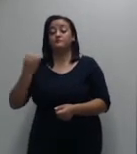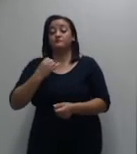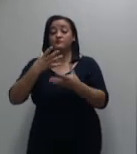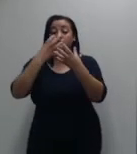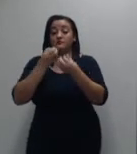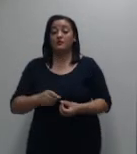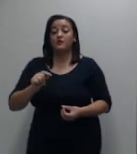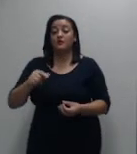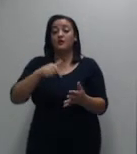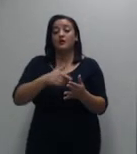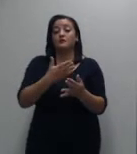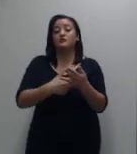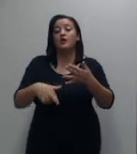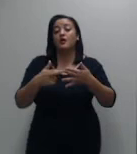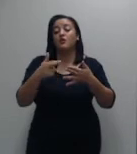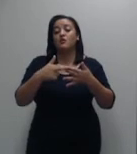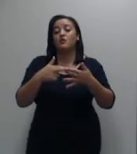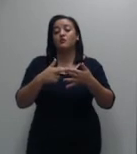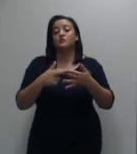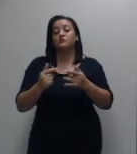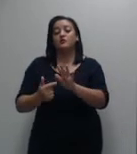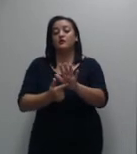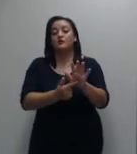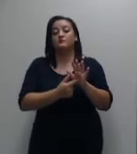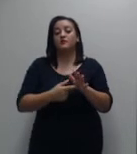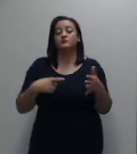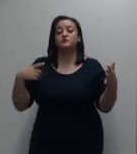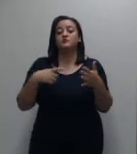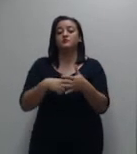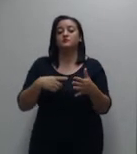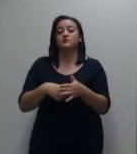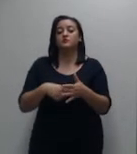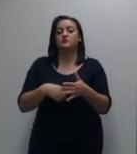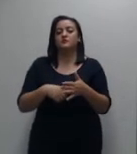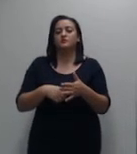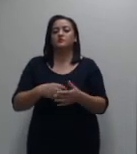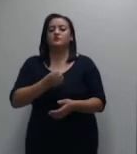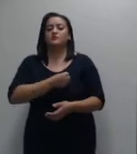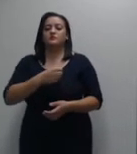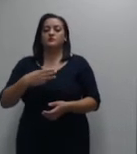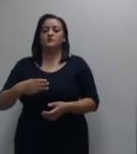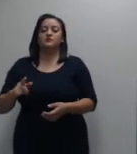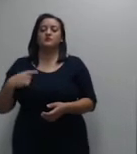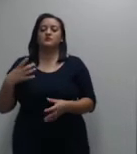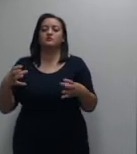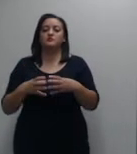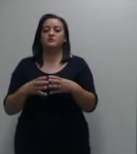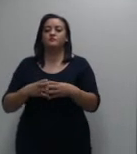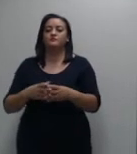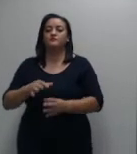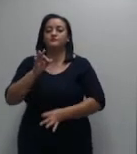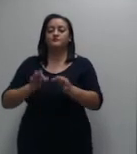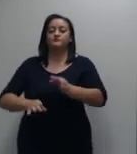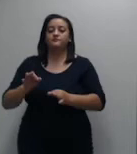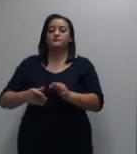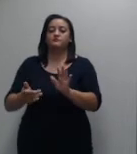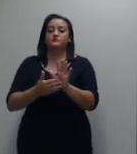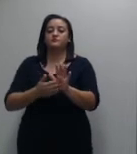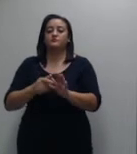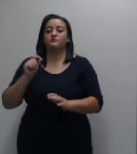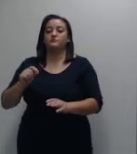presente recurso atrai a incidência do enunciado 113 da nossa coxa o uso gado impugnado